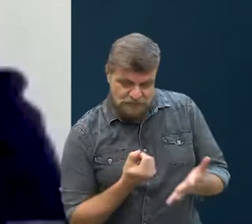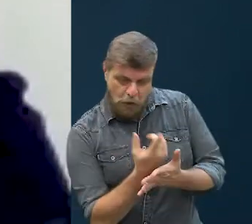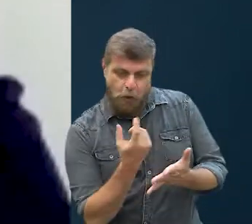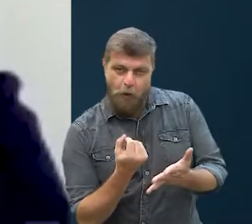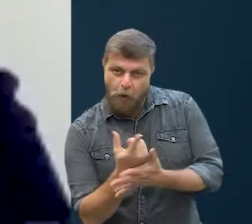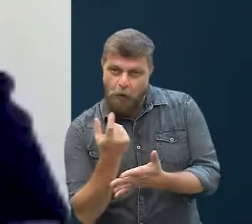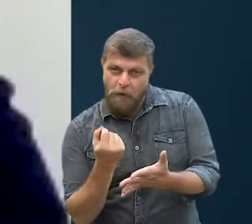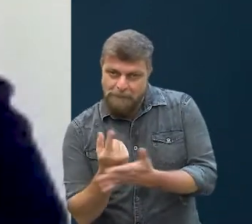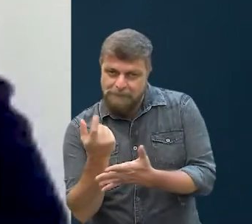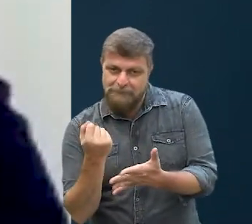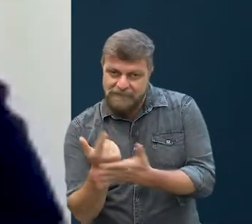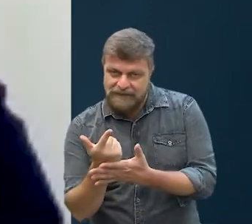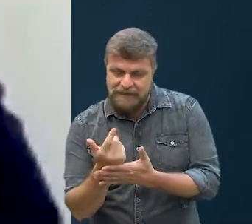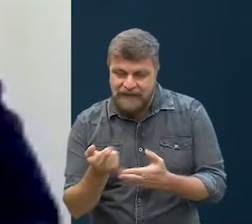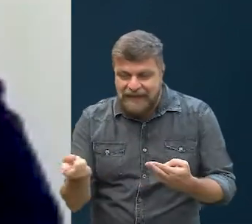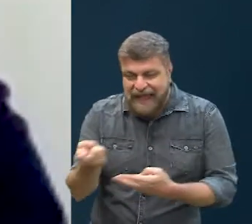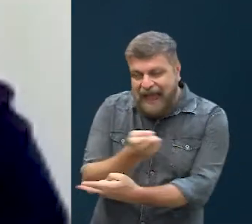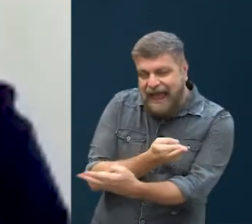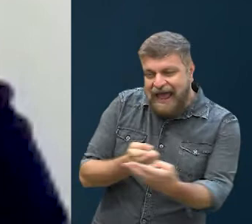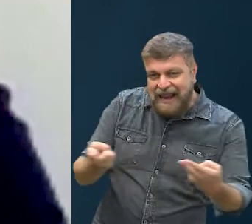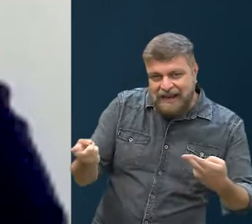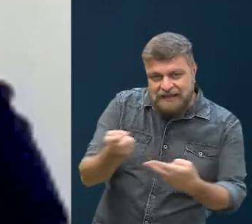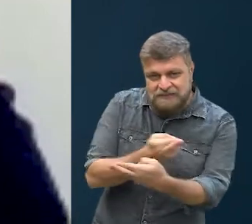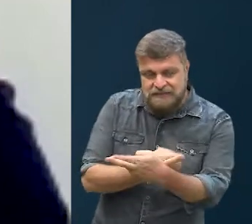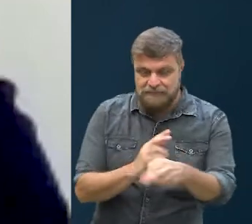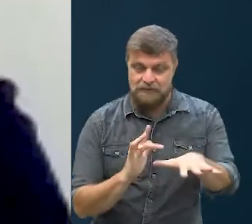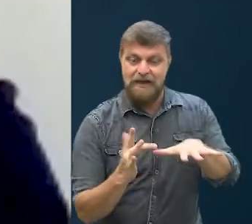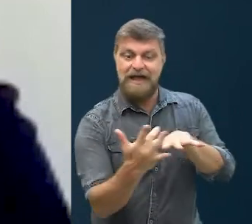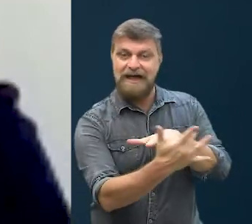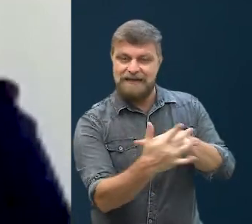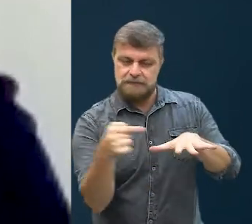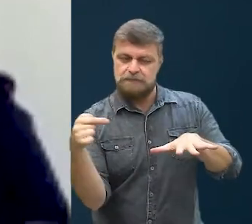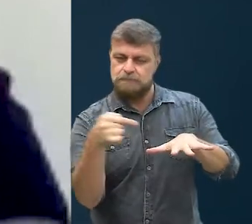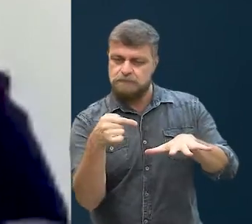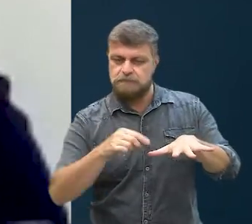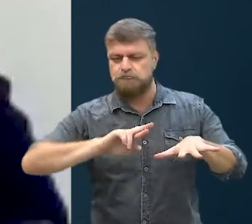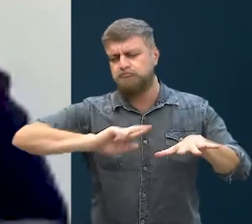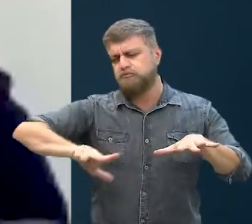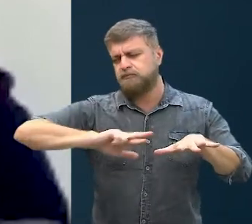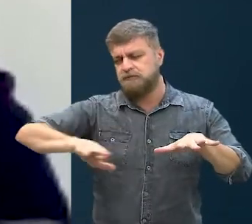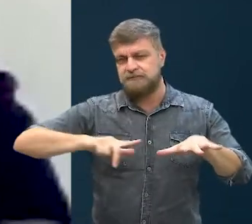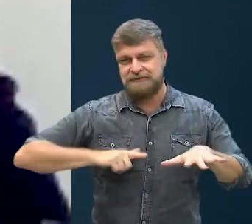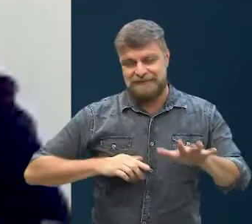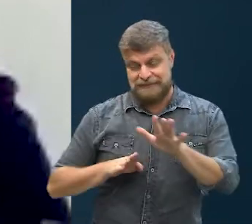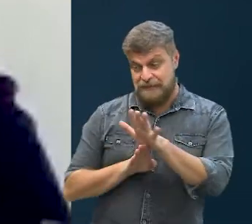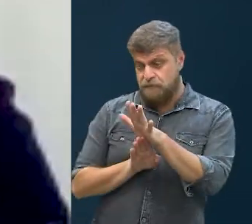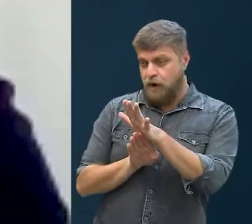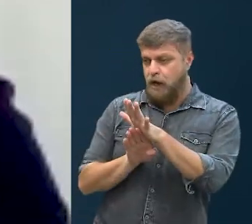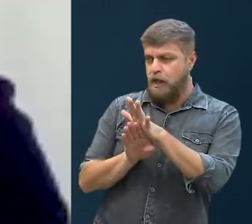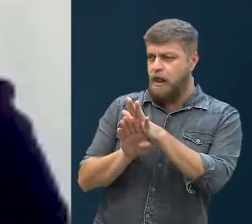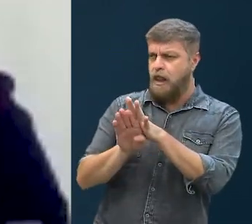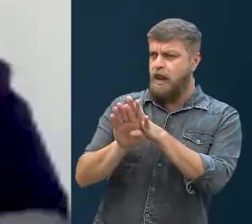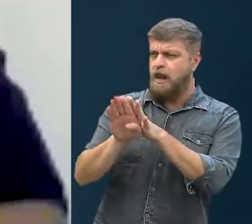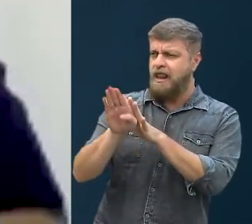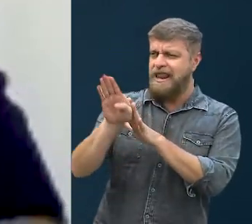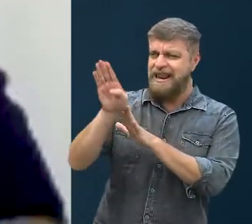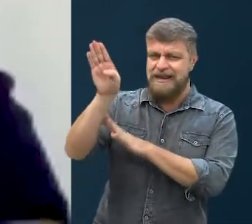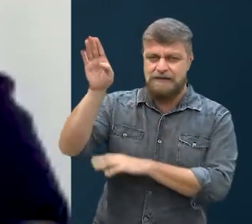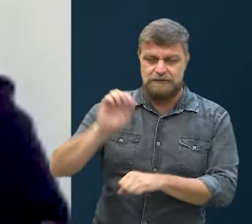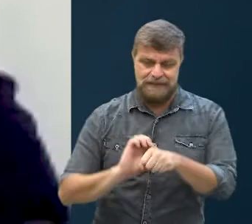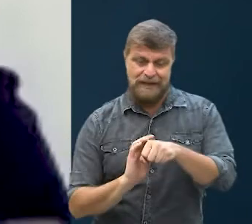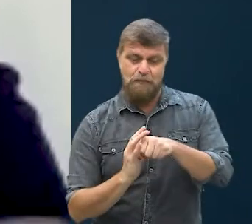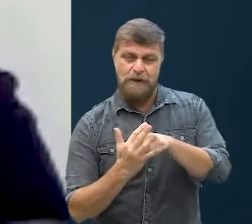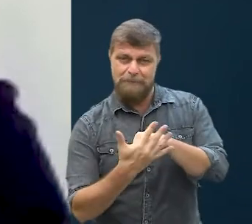hábitos, né? De se relacionar com as redes sociais. Isso vem crescendo muito e com a